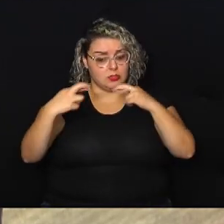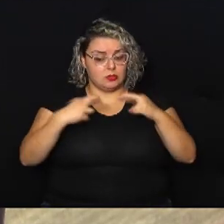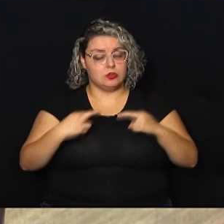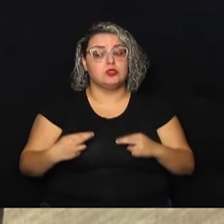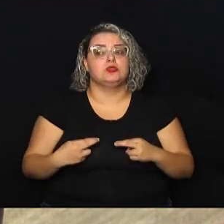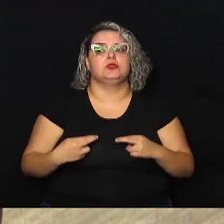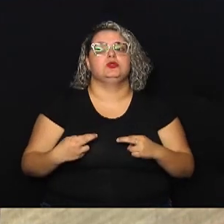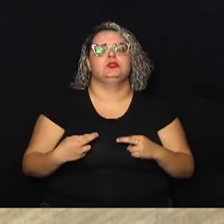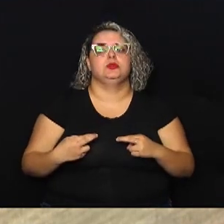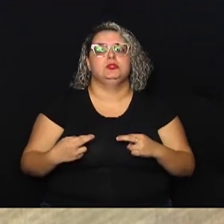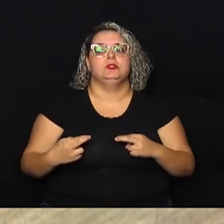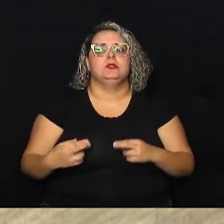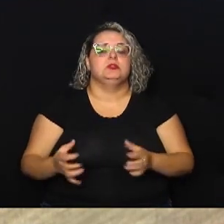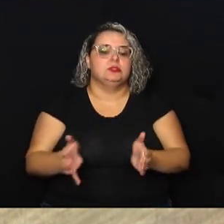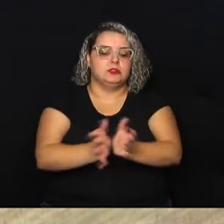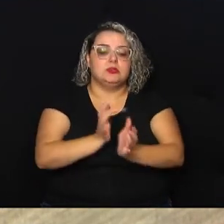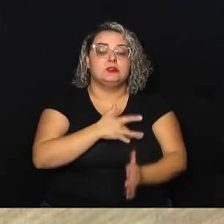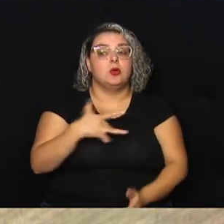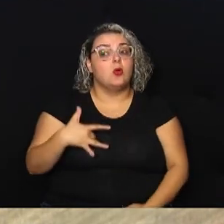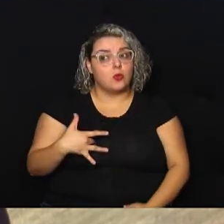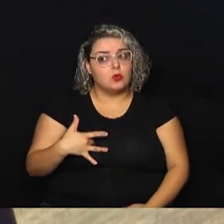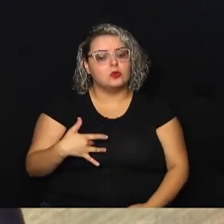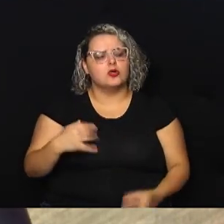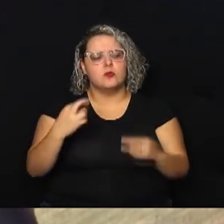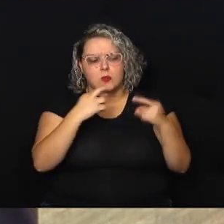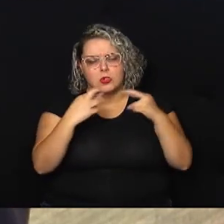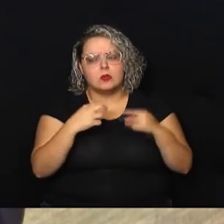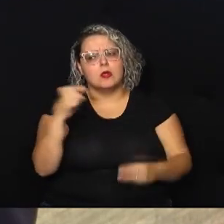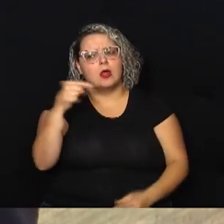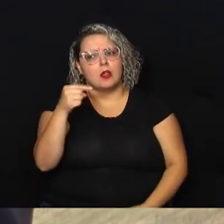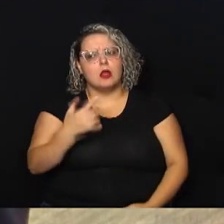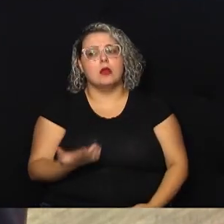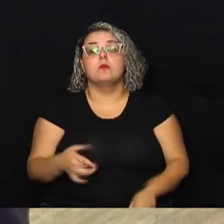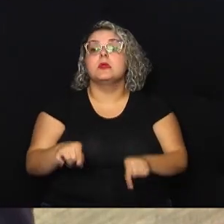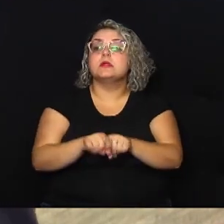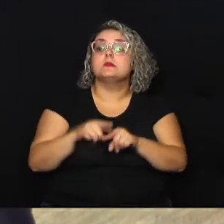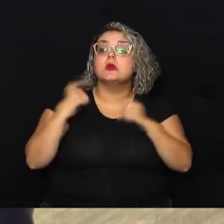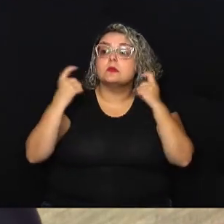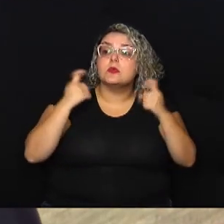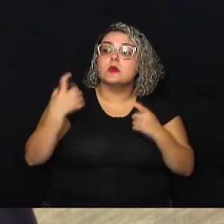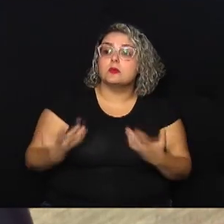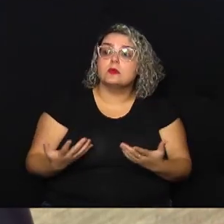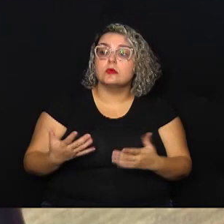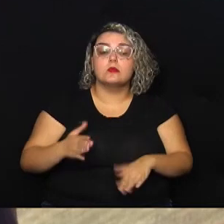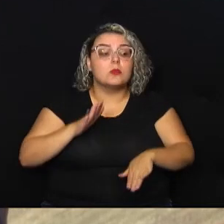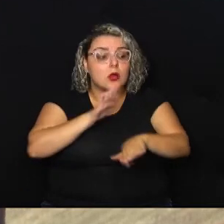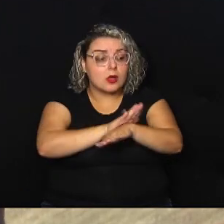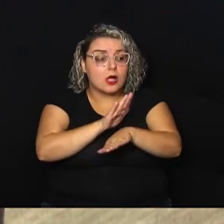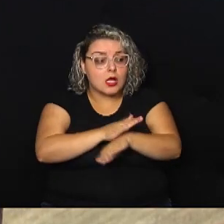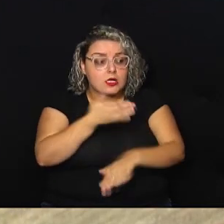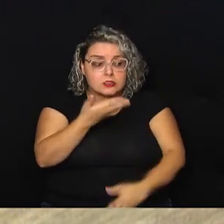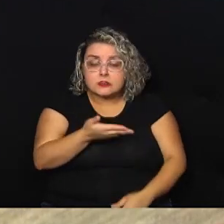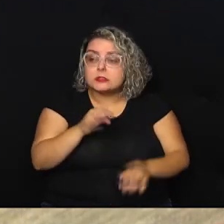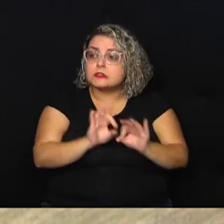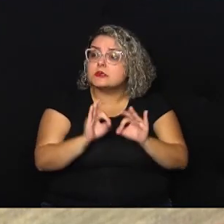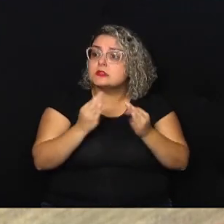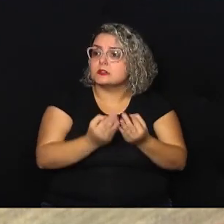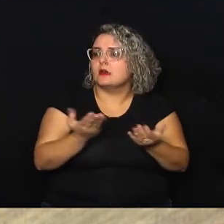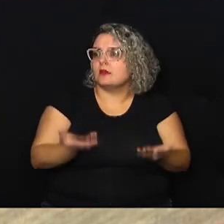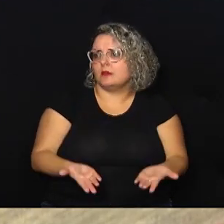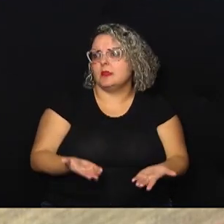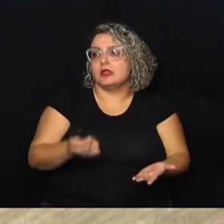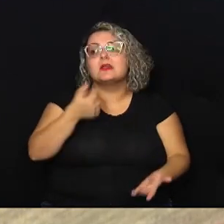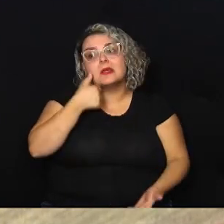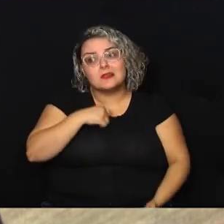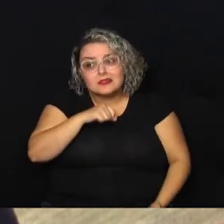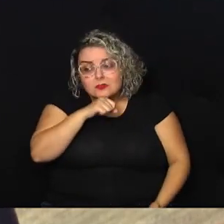Departamento de Vigilância Sanitária, fazer essa fiscalização, mas também a preocupação quanto à assistência das famílias, das mães